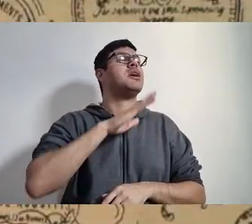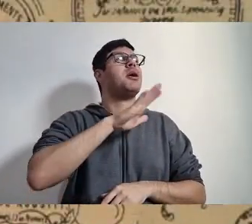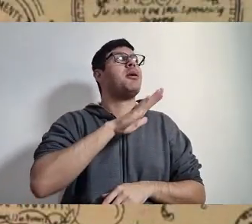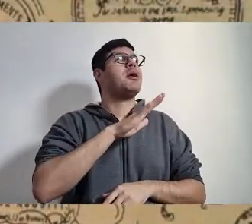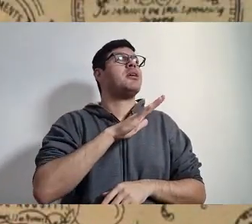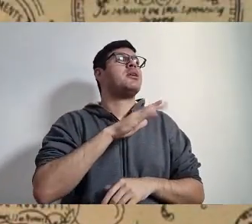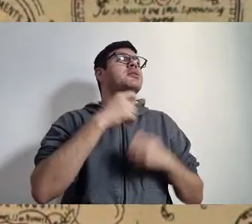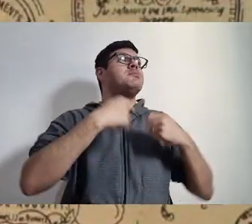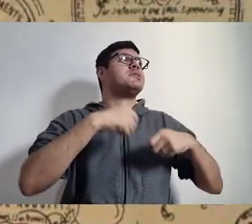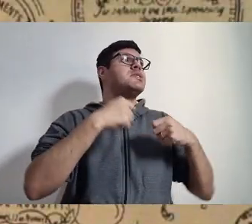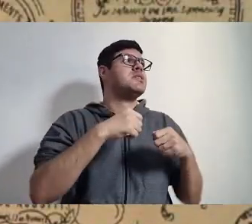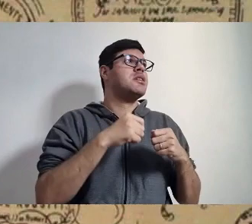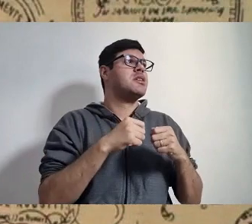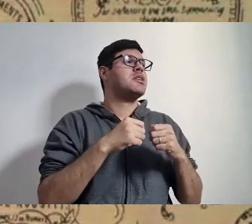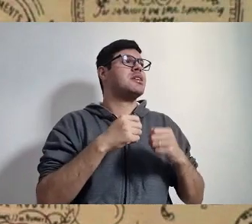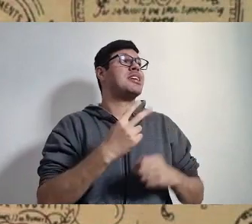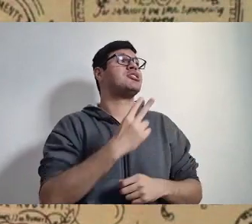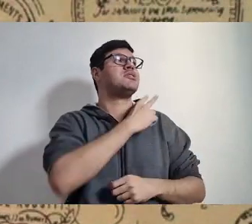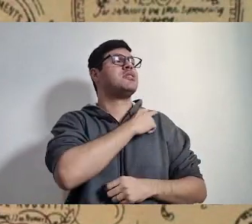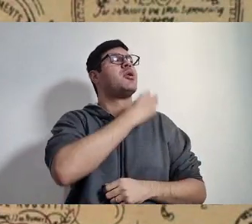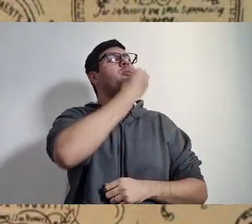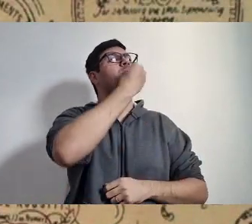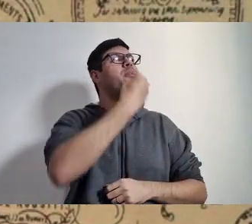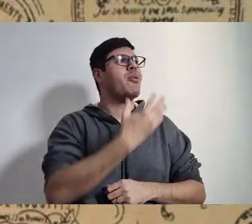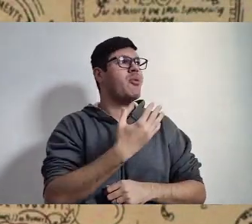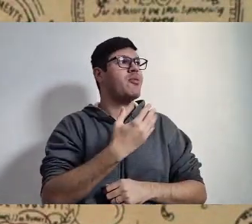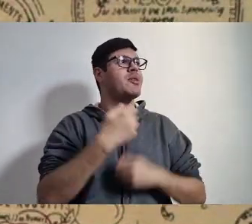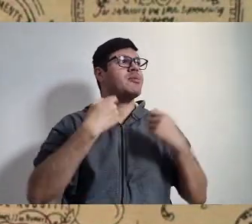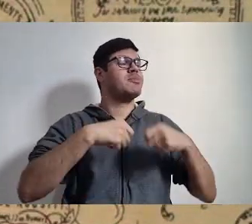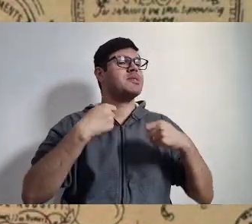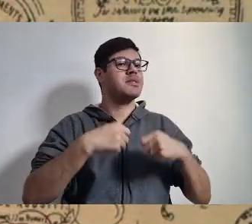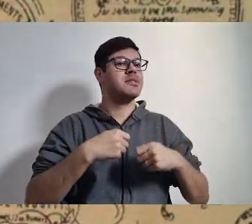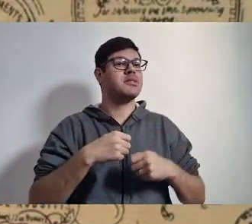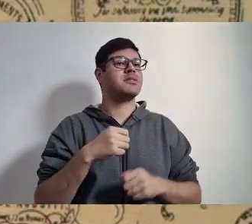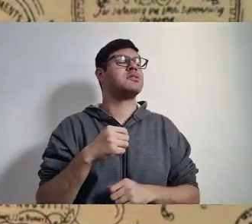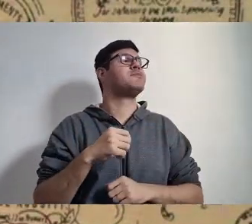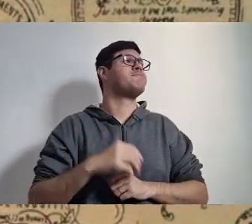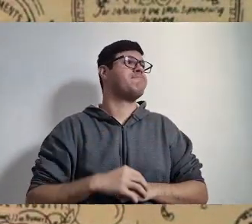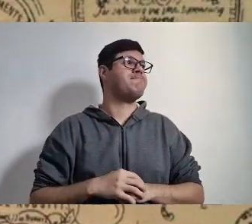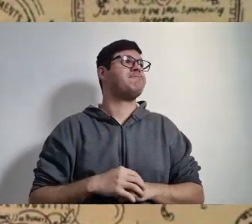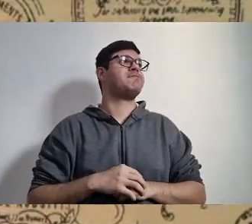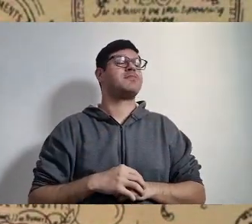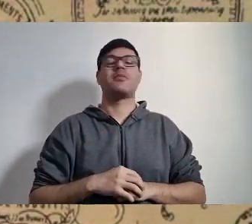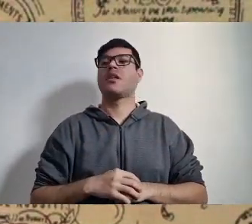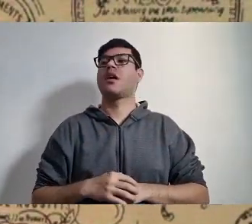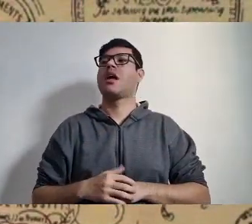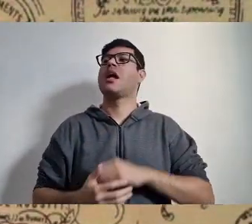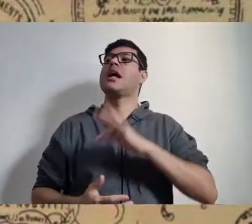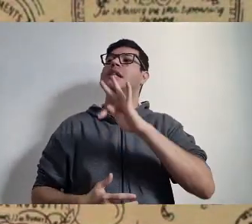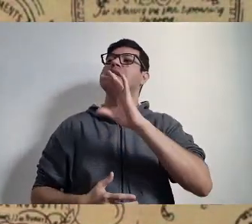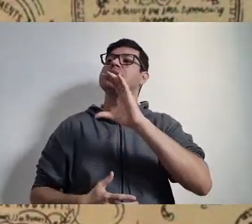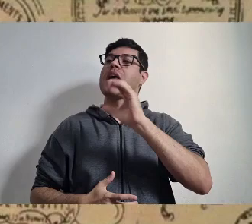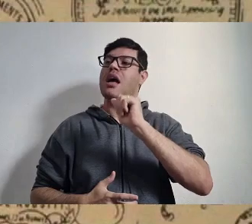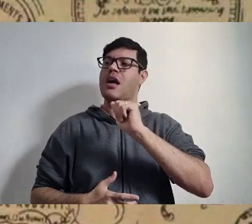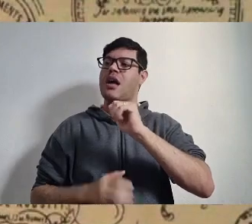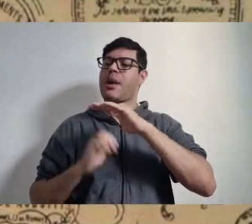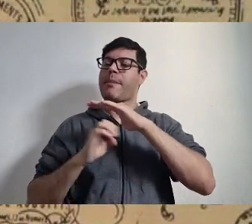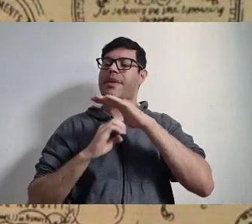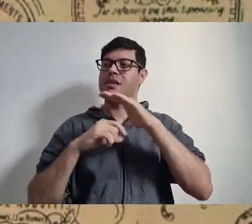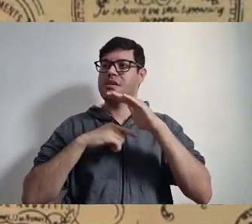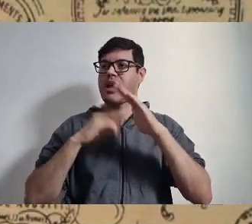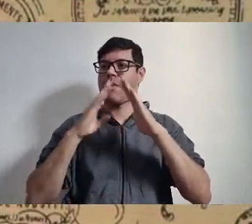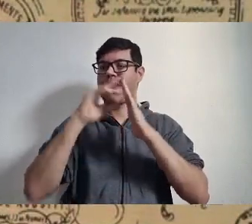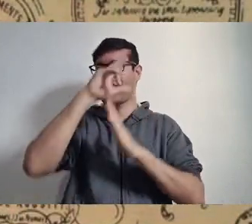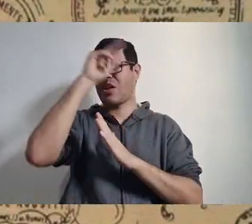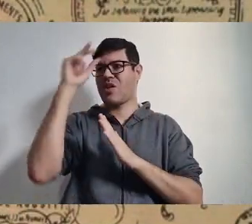gestão você tem que ter reserva. A questão é a seguinte... Não tem dinheiro para ter reserva. Tem sim. TCA? Tem, não. TCA deve para a TCA prefeitura, de prefeitura